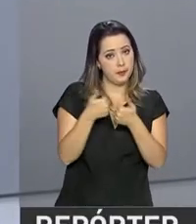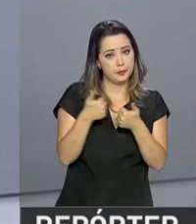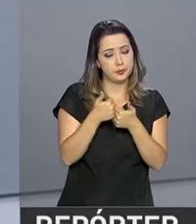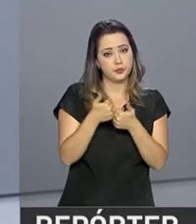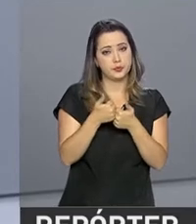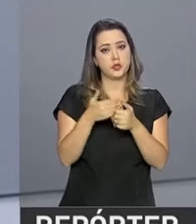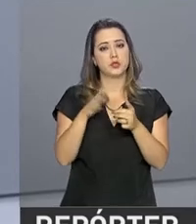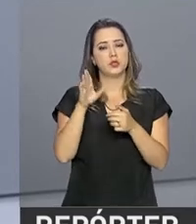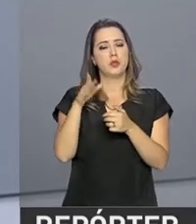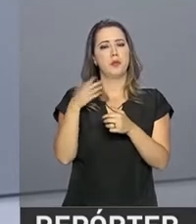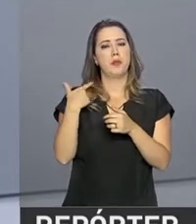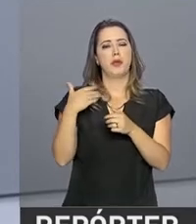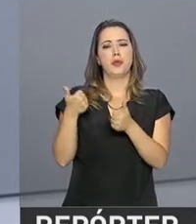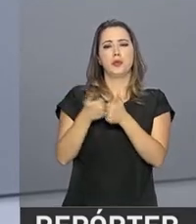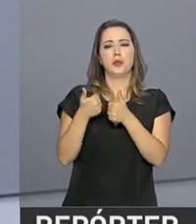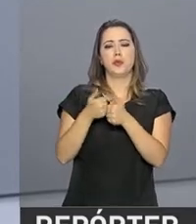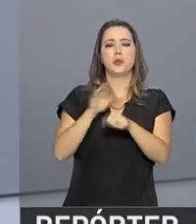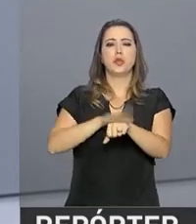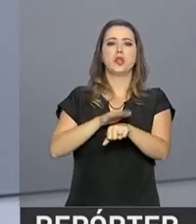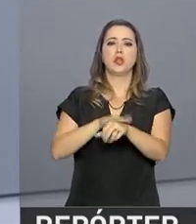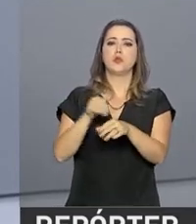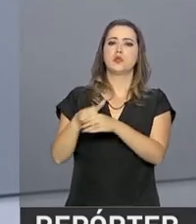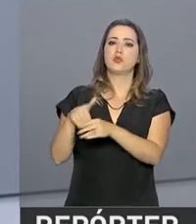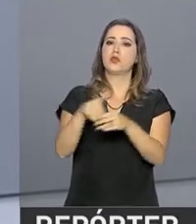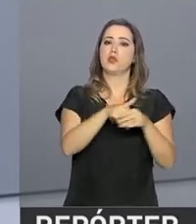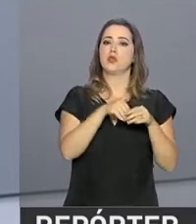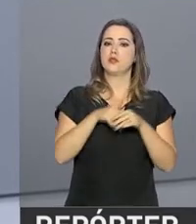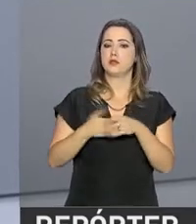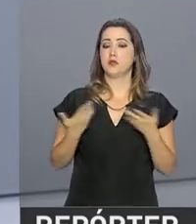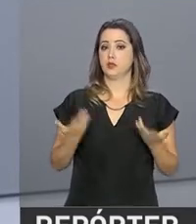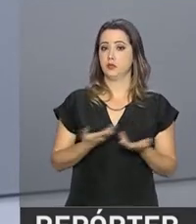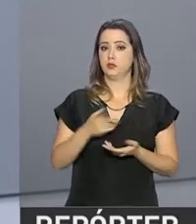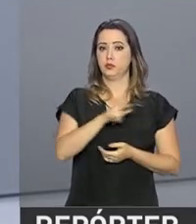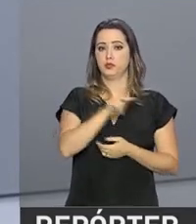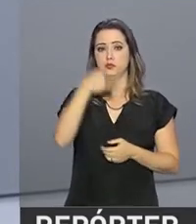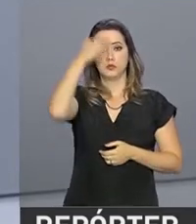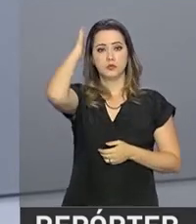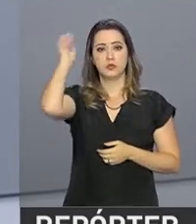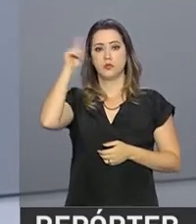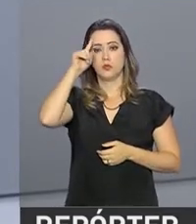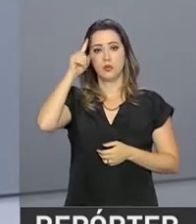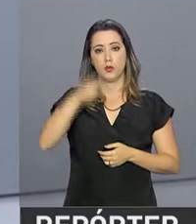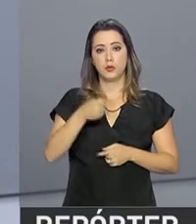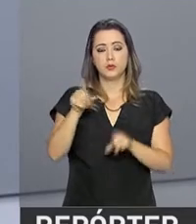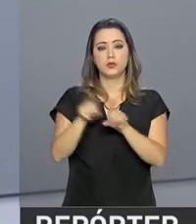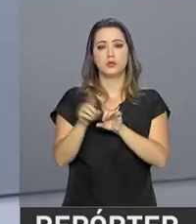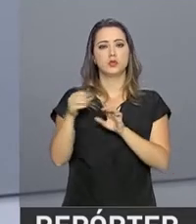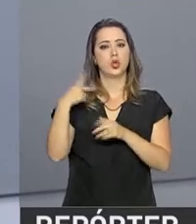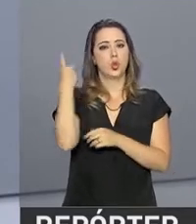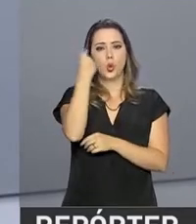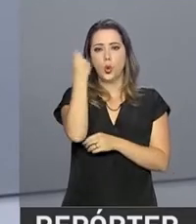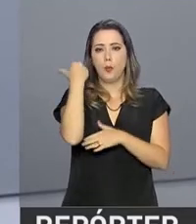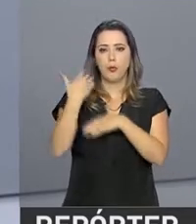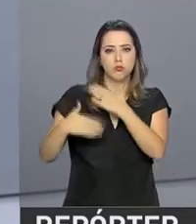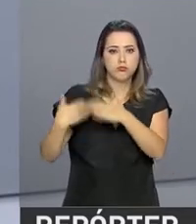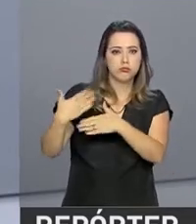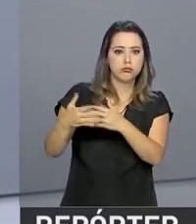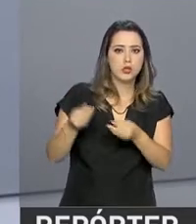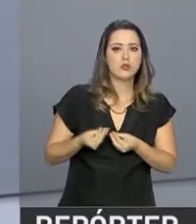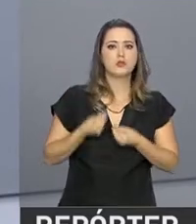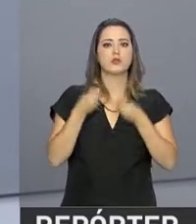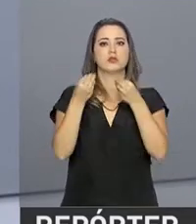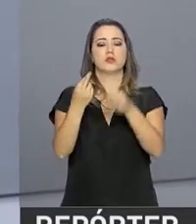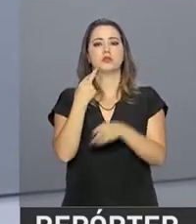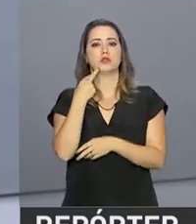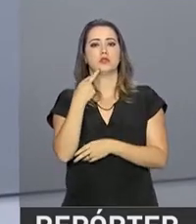do calendário eleitoral segundo beltrame a orientação do presidente é para que os ministros sigam normalmente o cronograma de entrega